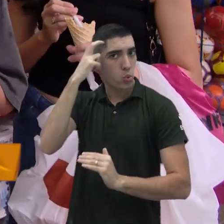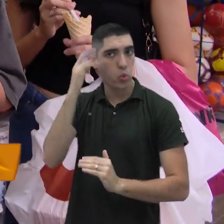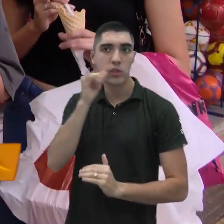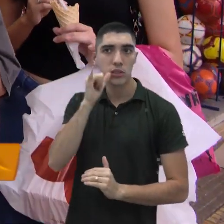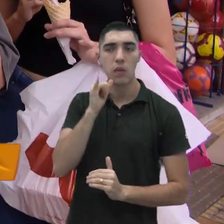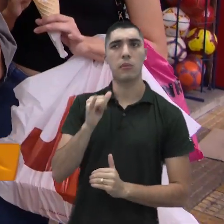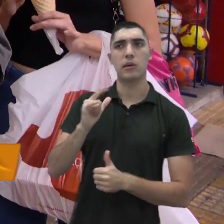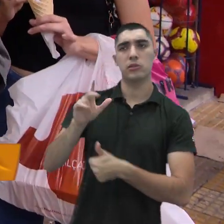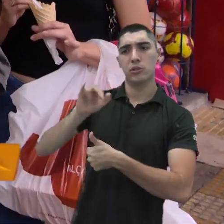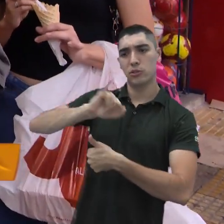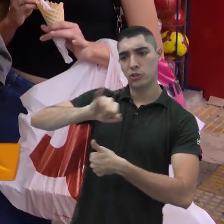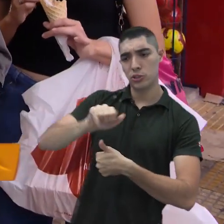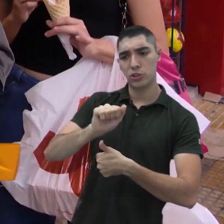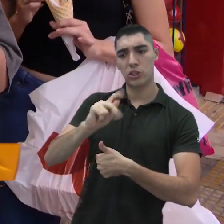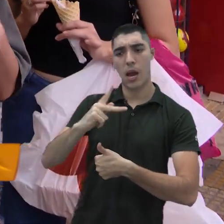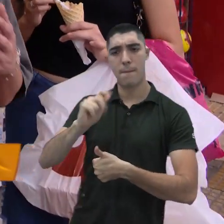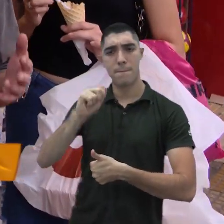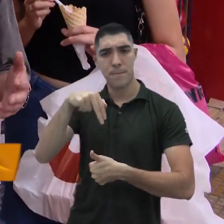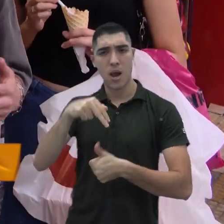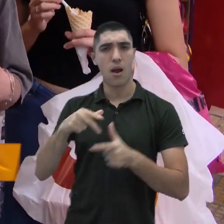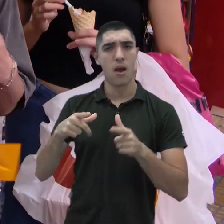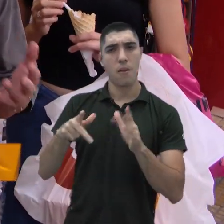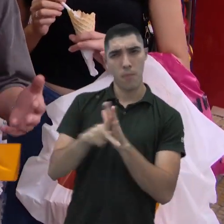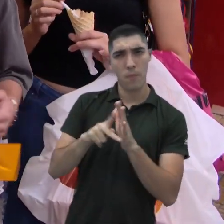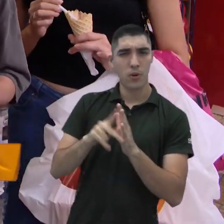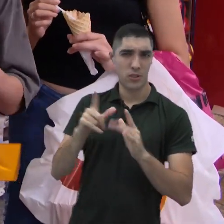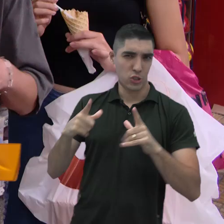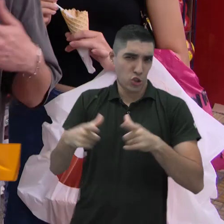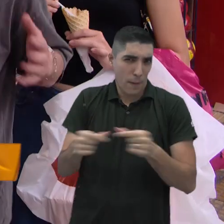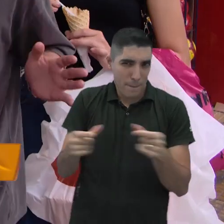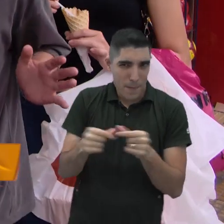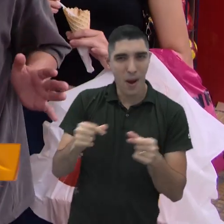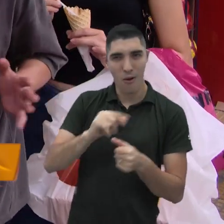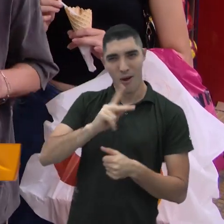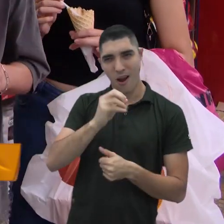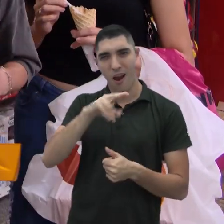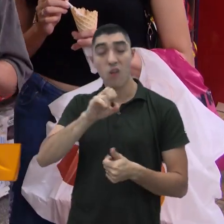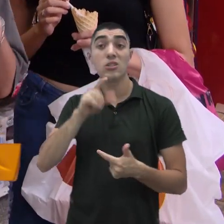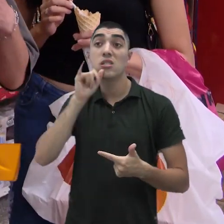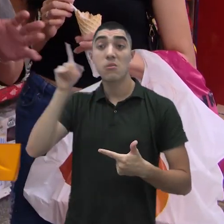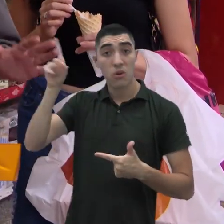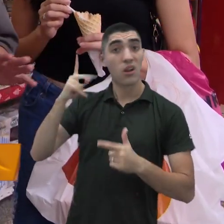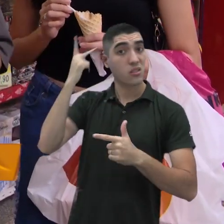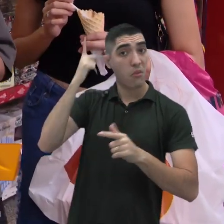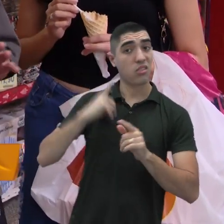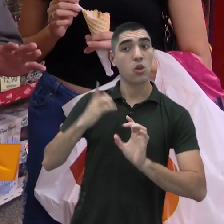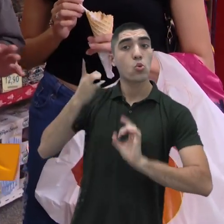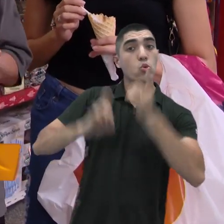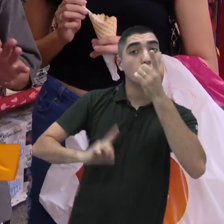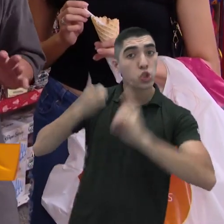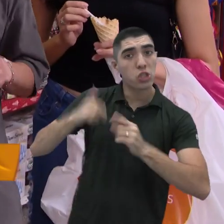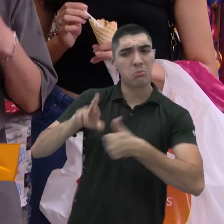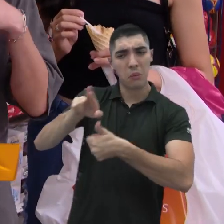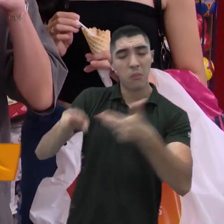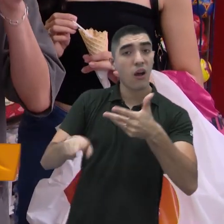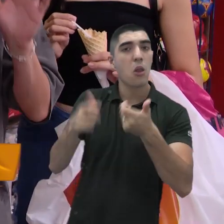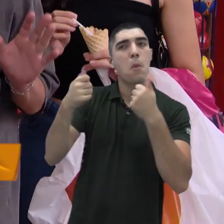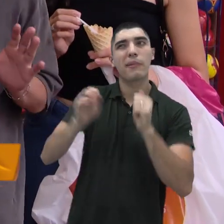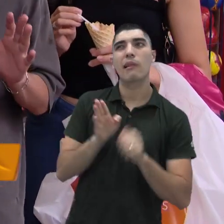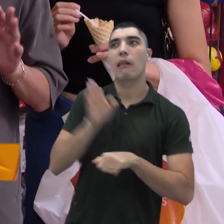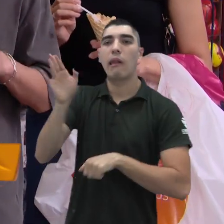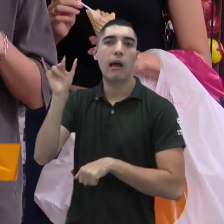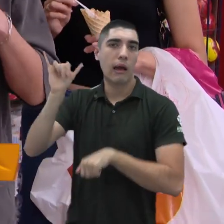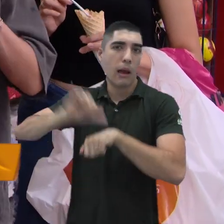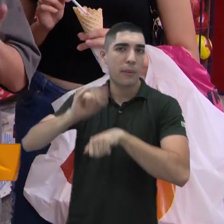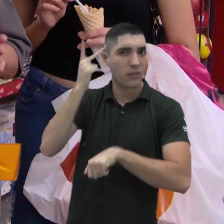temáticas, como tem Japan House, Casa do Chile, em São Paulo, seria interessante, né? Que a gente fica mais próximo e não precisa ir